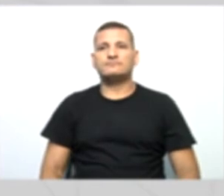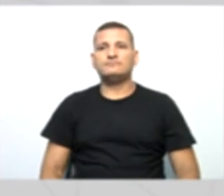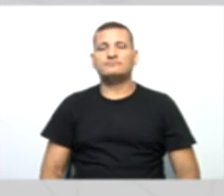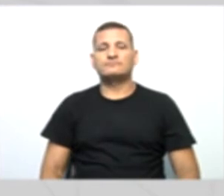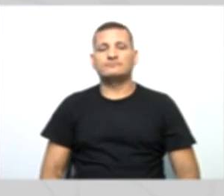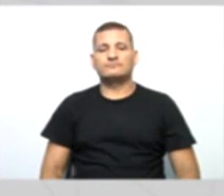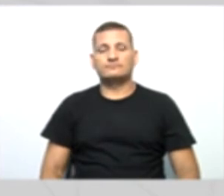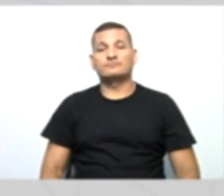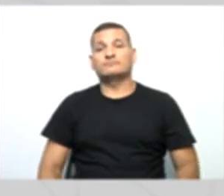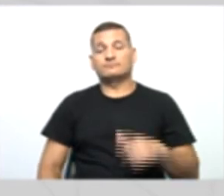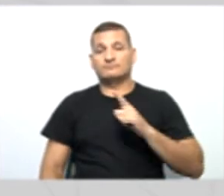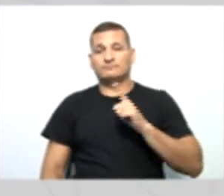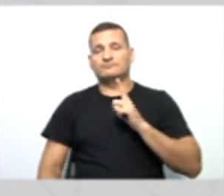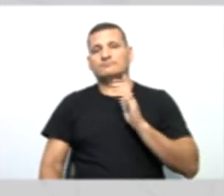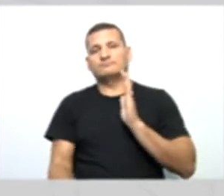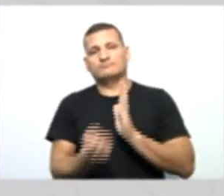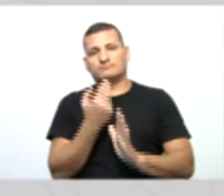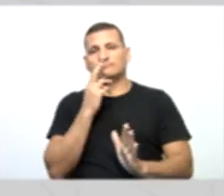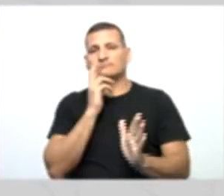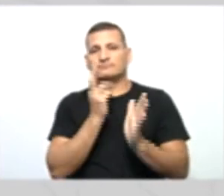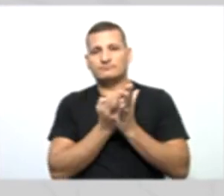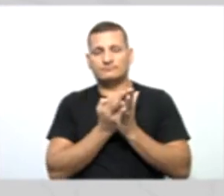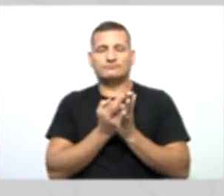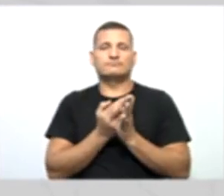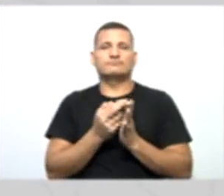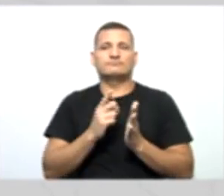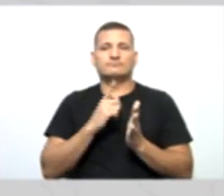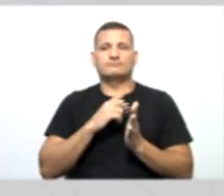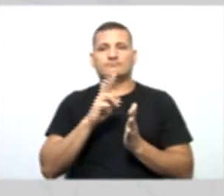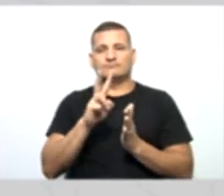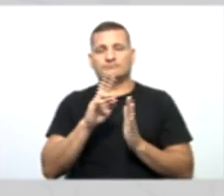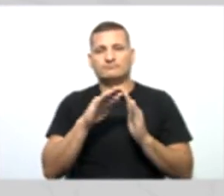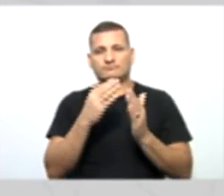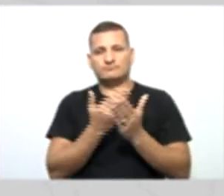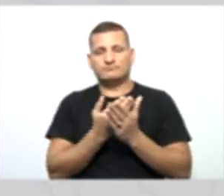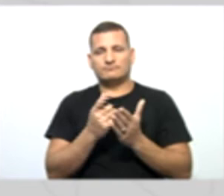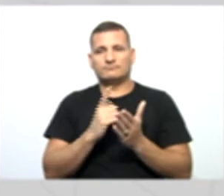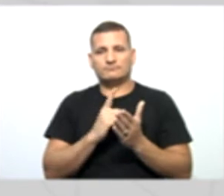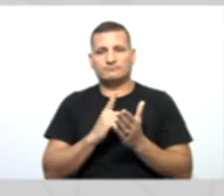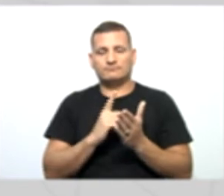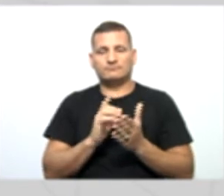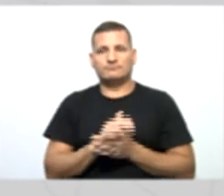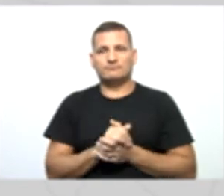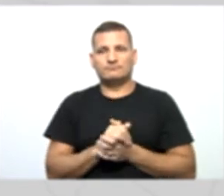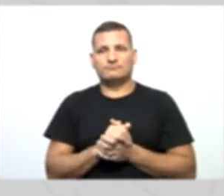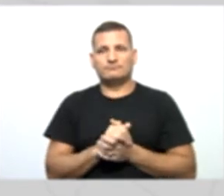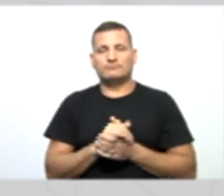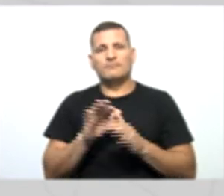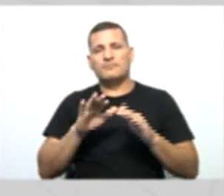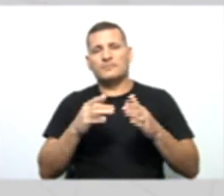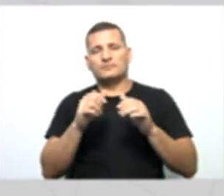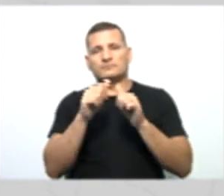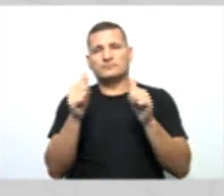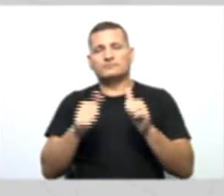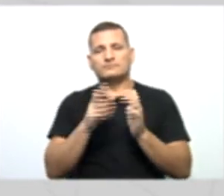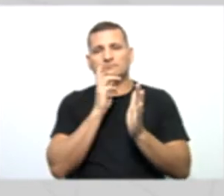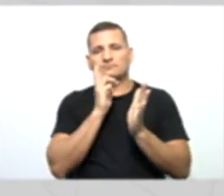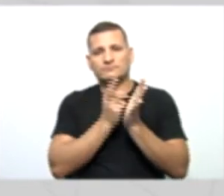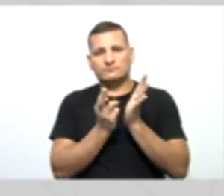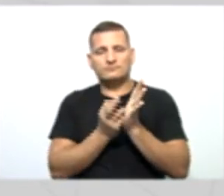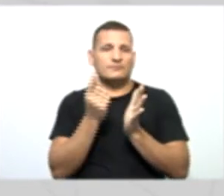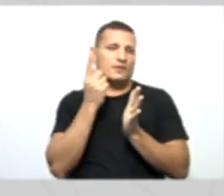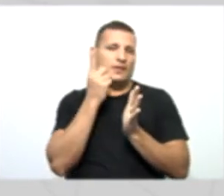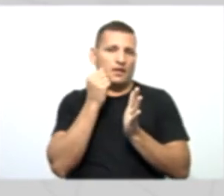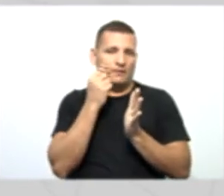Professora, eu recebi mais 2 outras escolas enviaram aqui as participações, só que as imagens, como eles responderam a lápis, não está